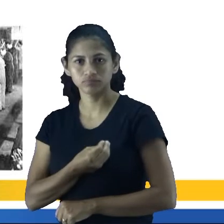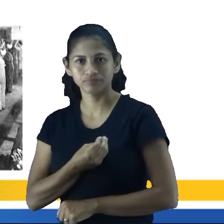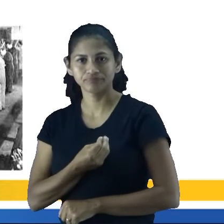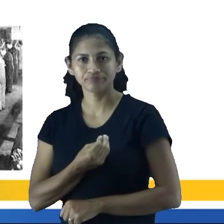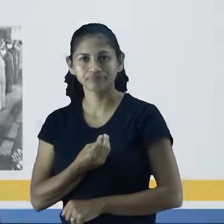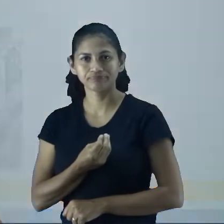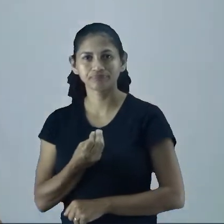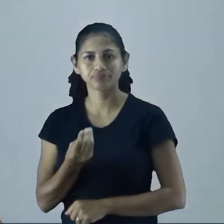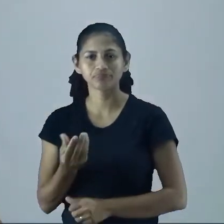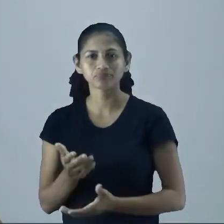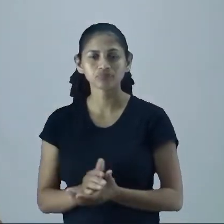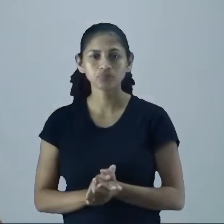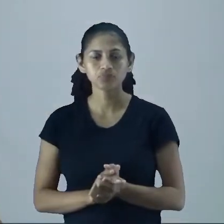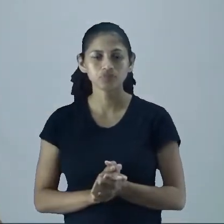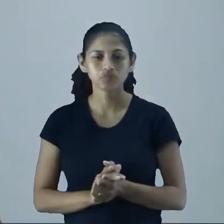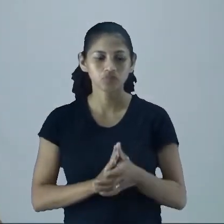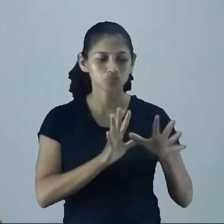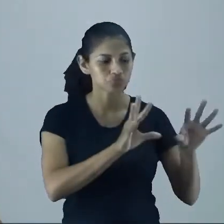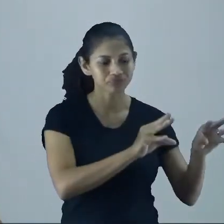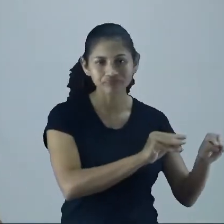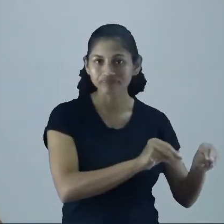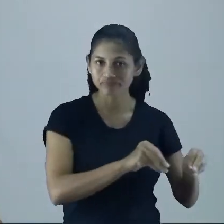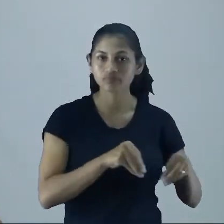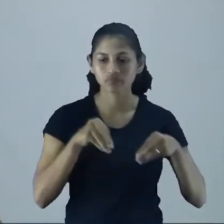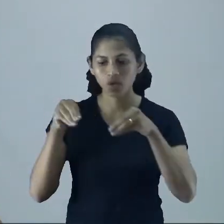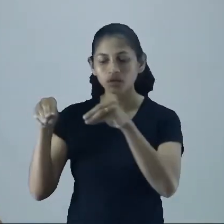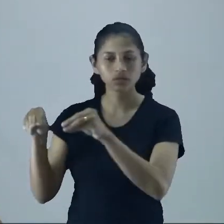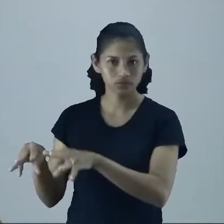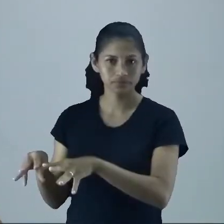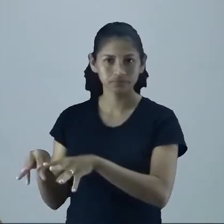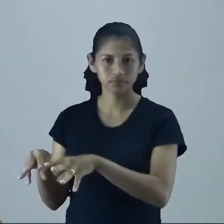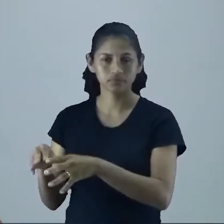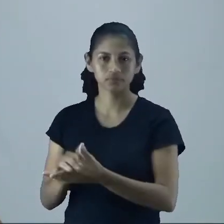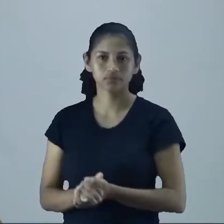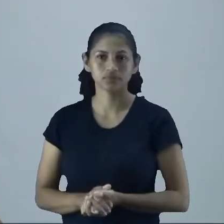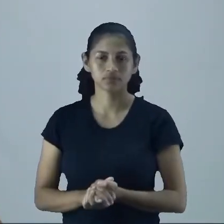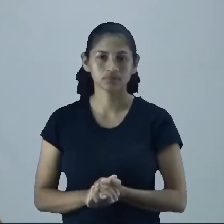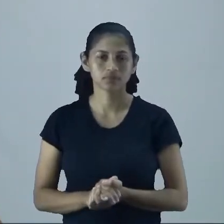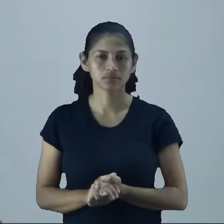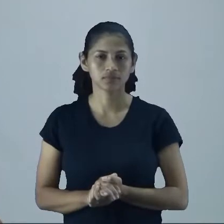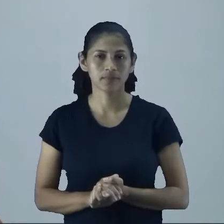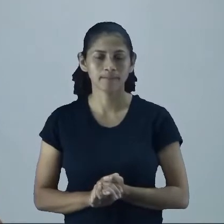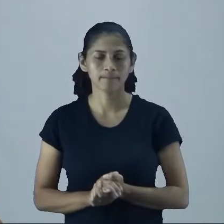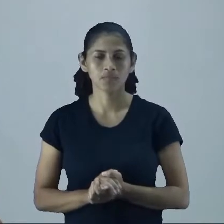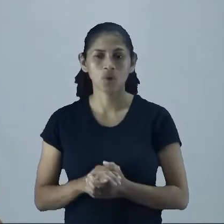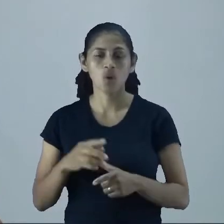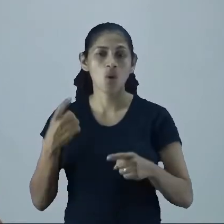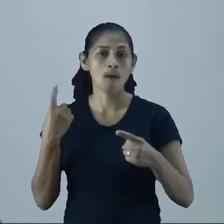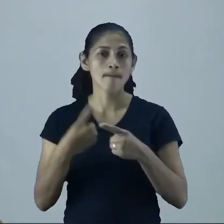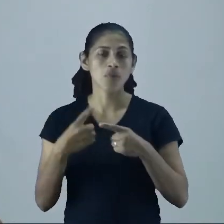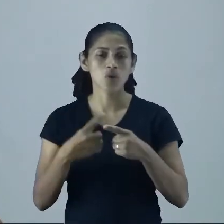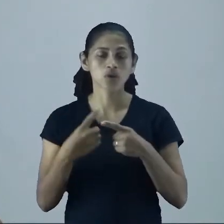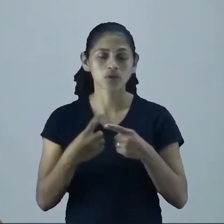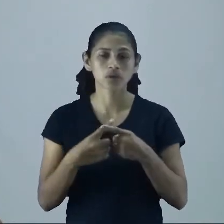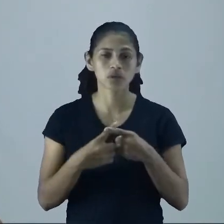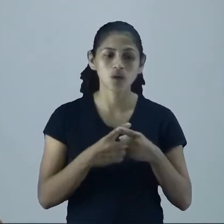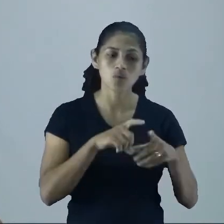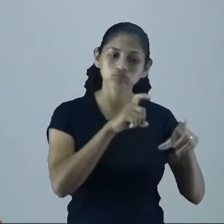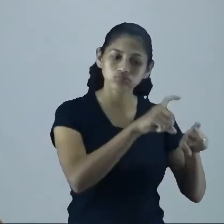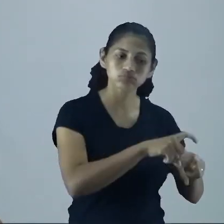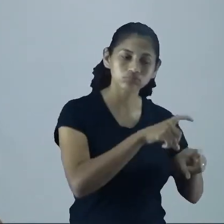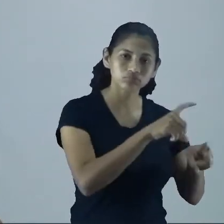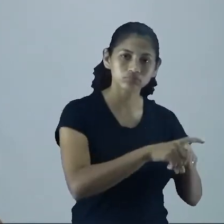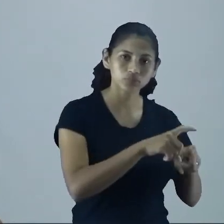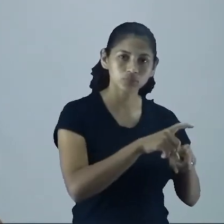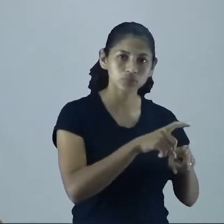mim, elas saíram do campo, porque o campo, né, nesse processo de industrialização, as pessoas começaram a ir